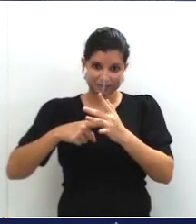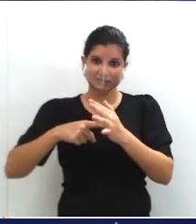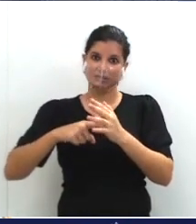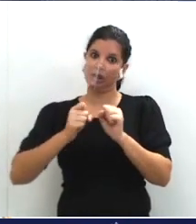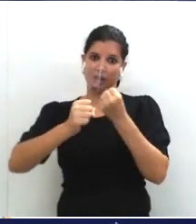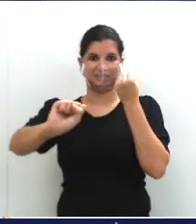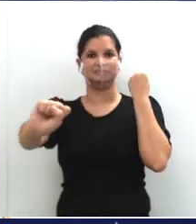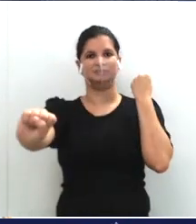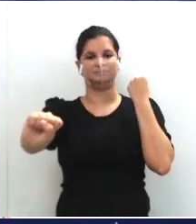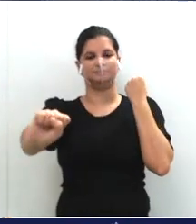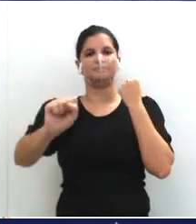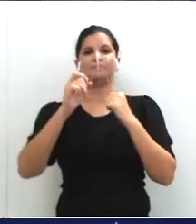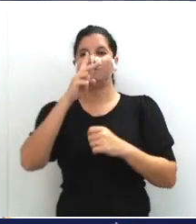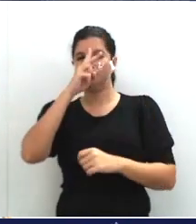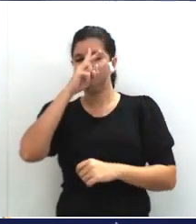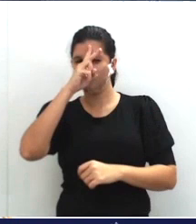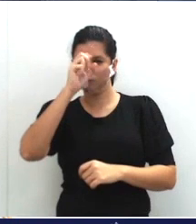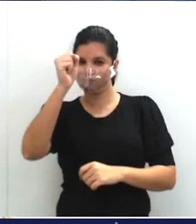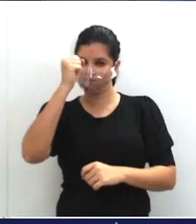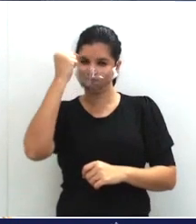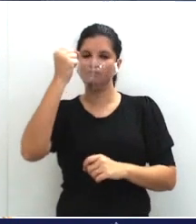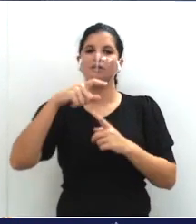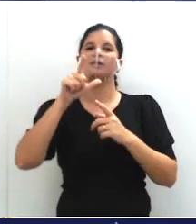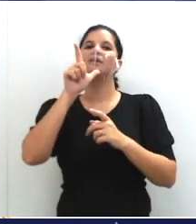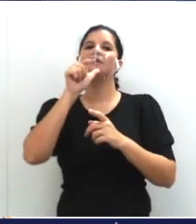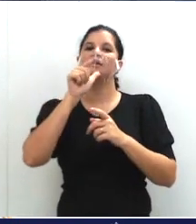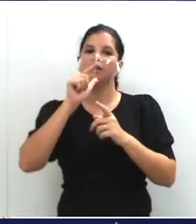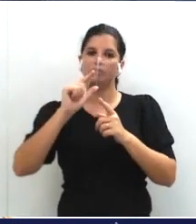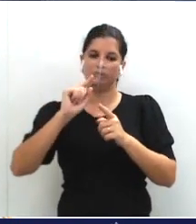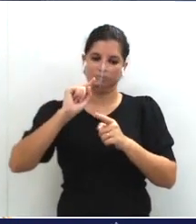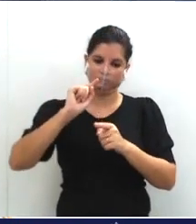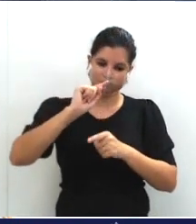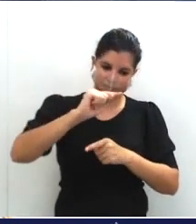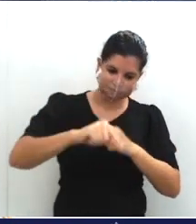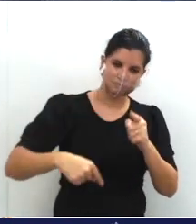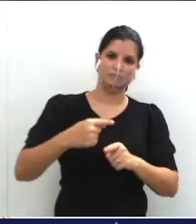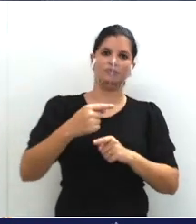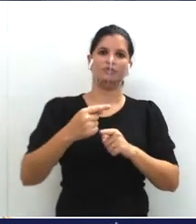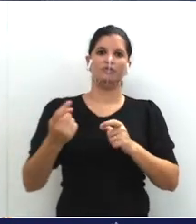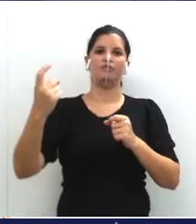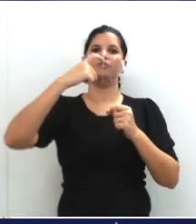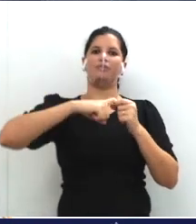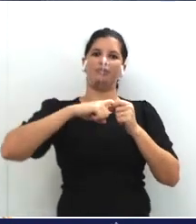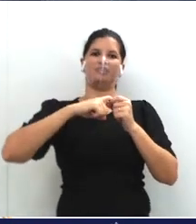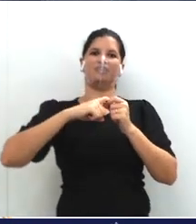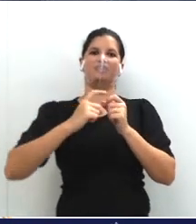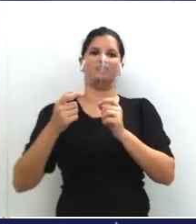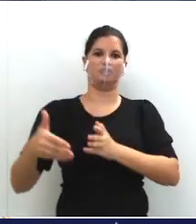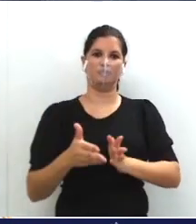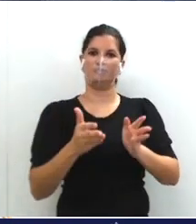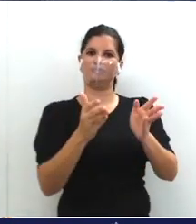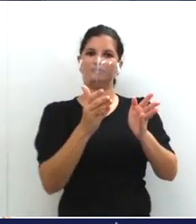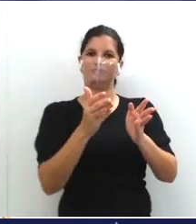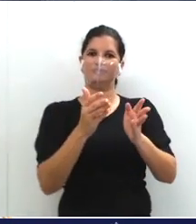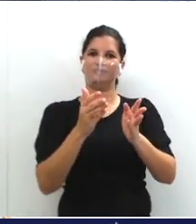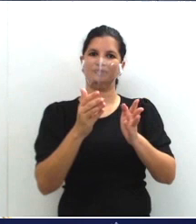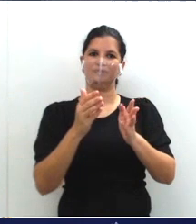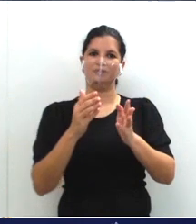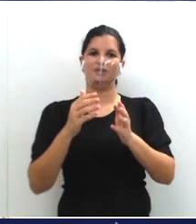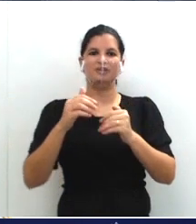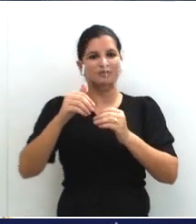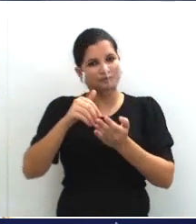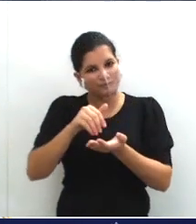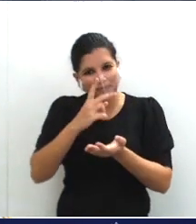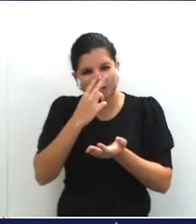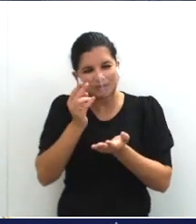turbina hidráulica, na casa de força a água ela volta ao seu leito natural do rio pelo canal